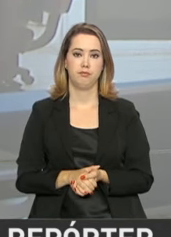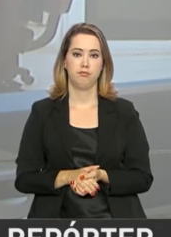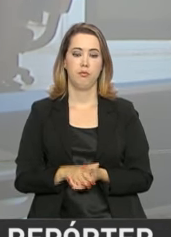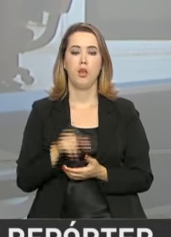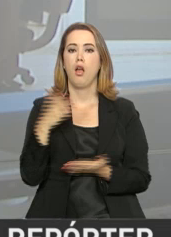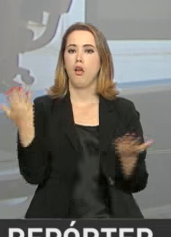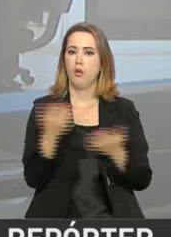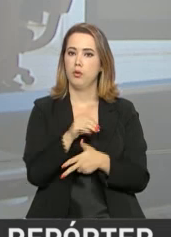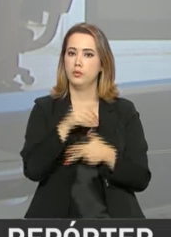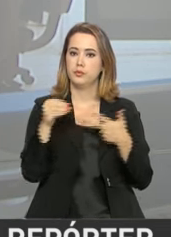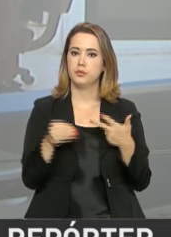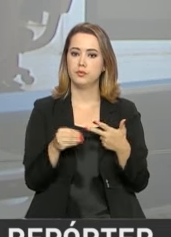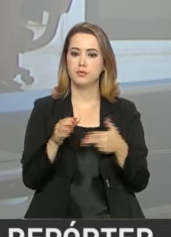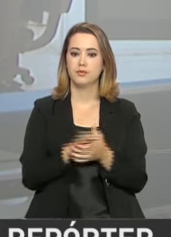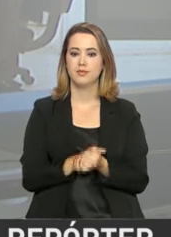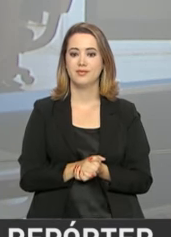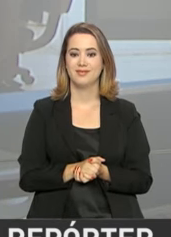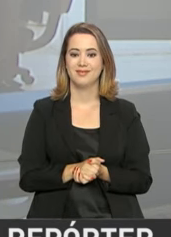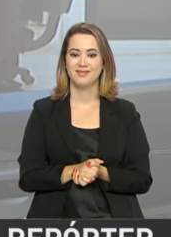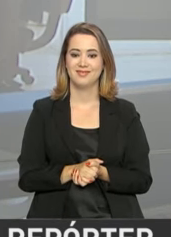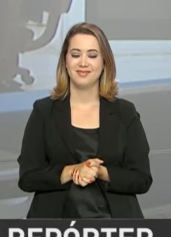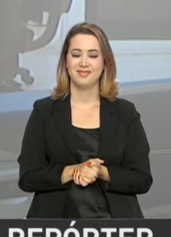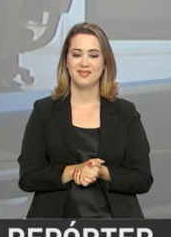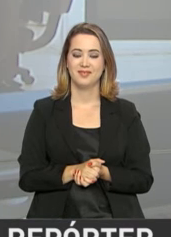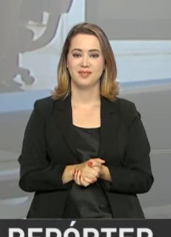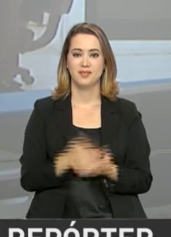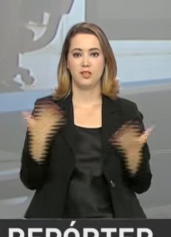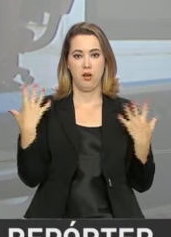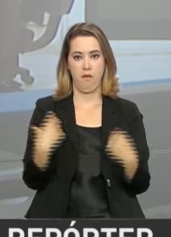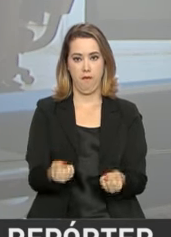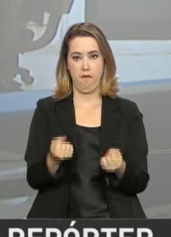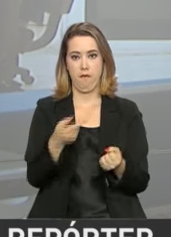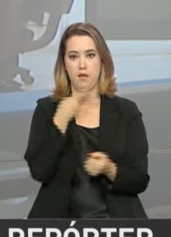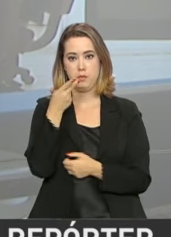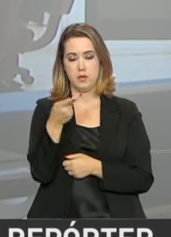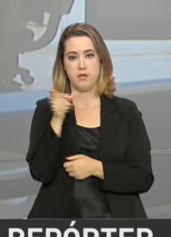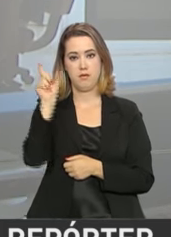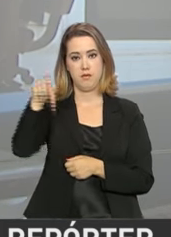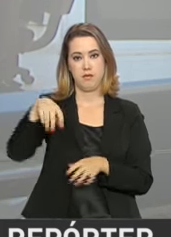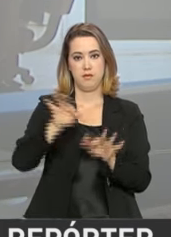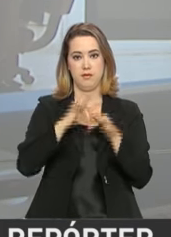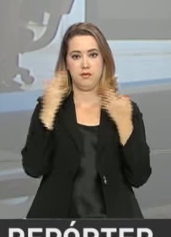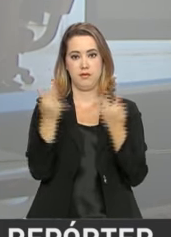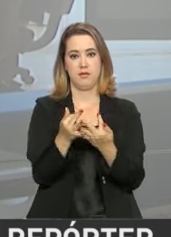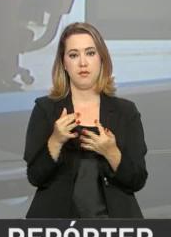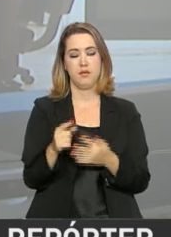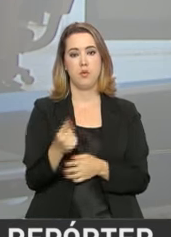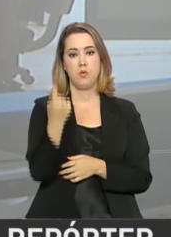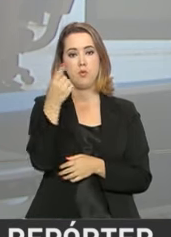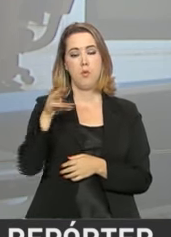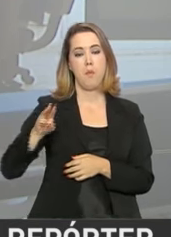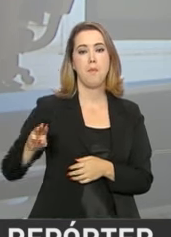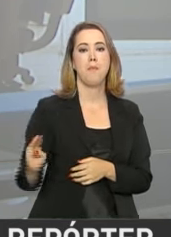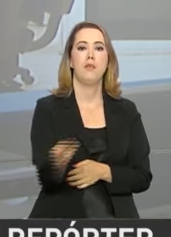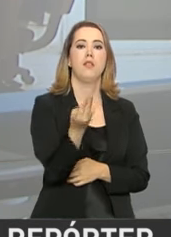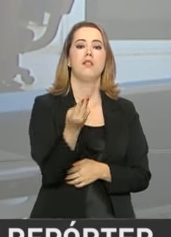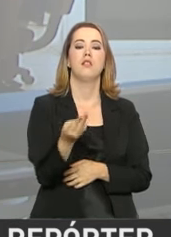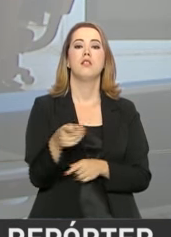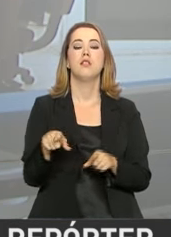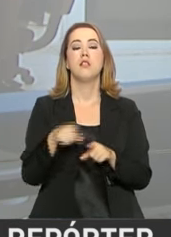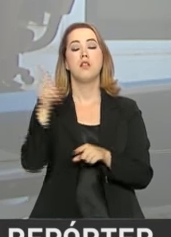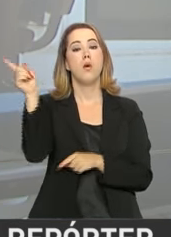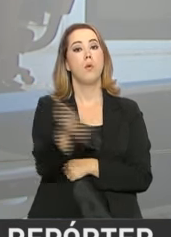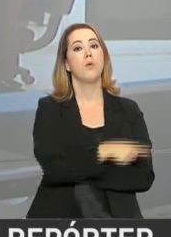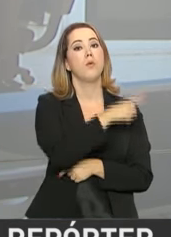1.100.000 benefício, aliás, vamos voltar a falar de benefícios do Bolsa Família. 1.1.000 benefícios do Bolsa Família